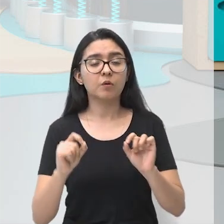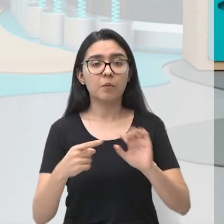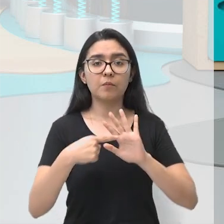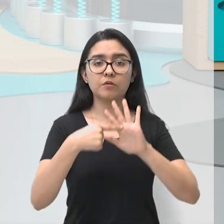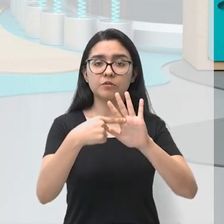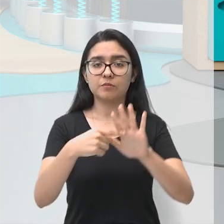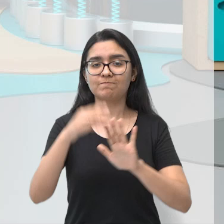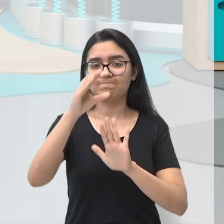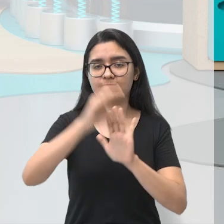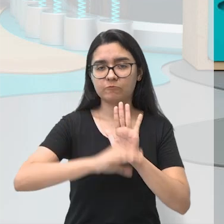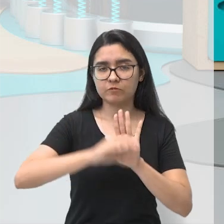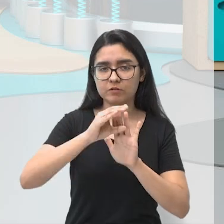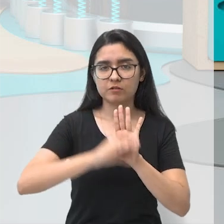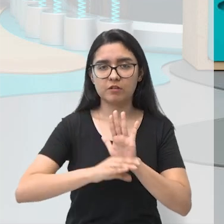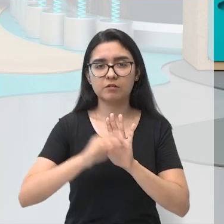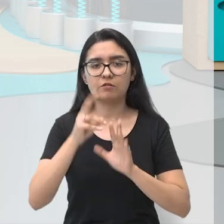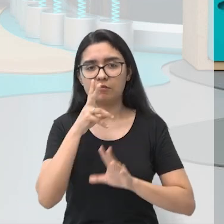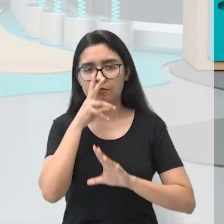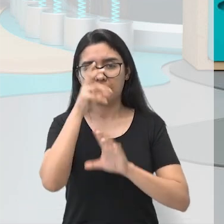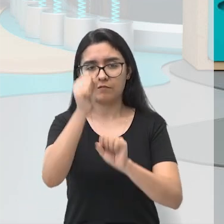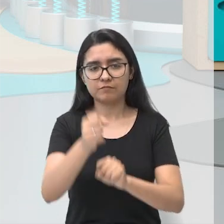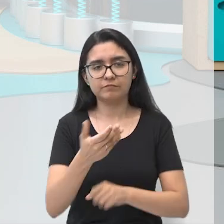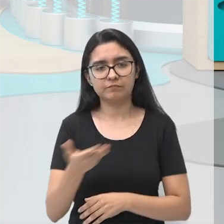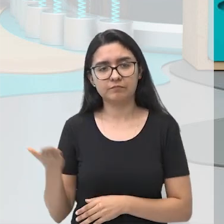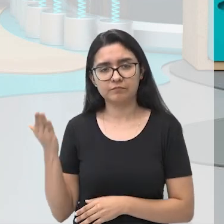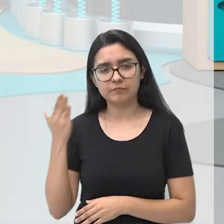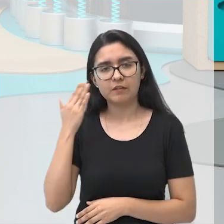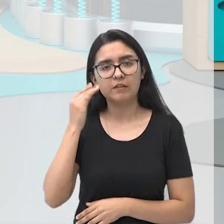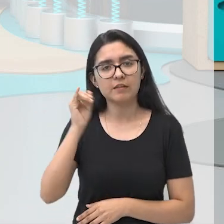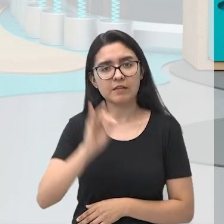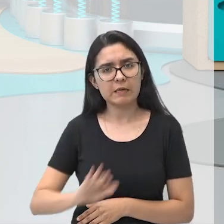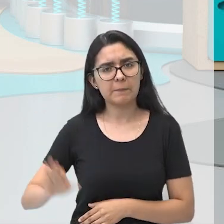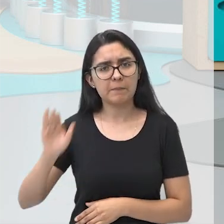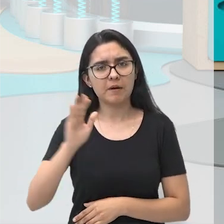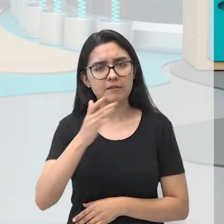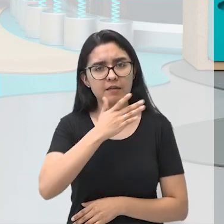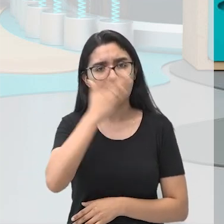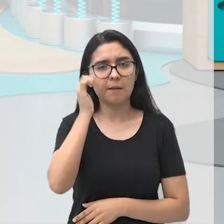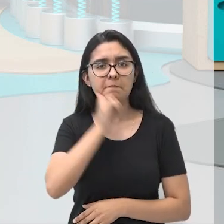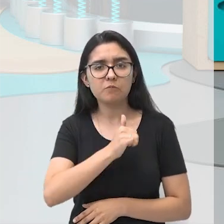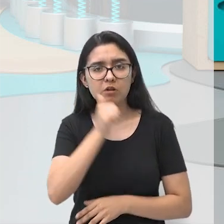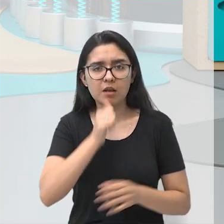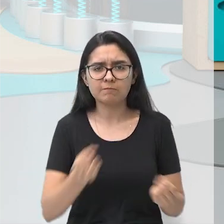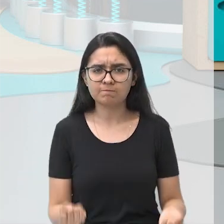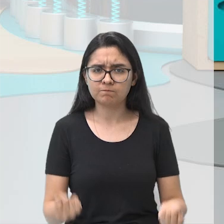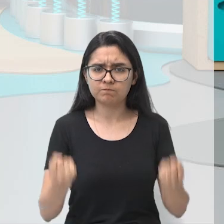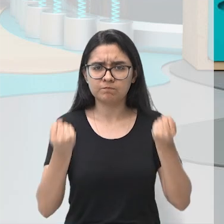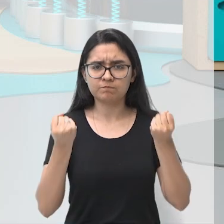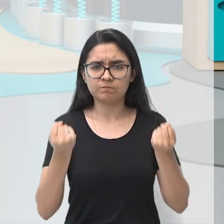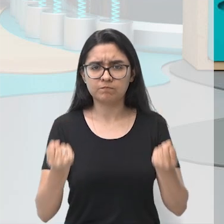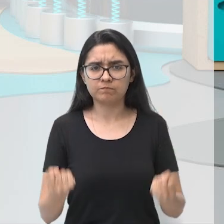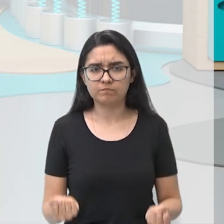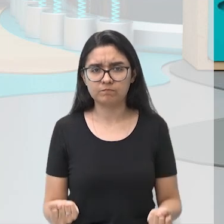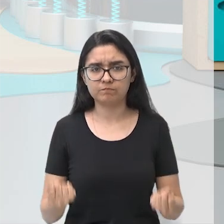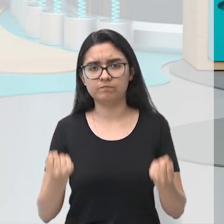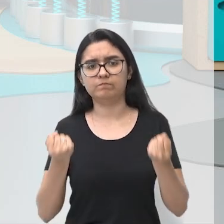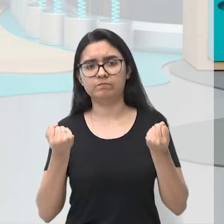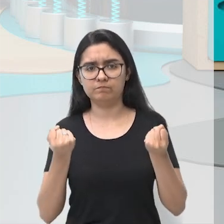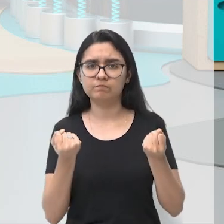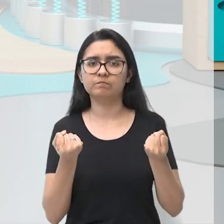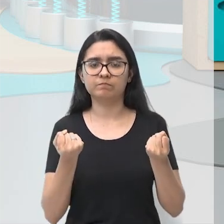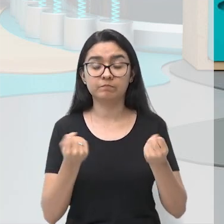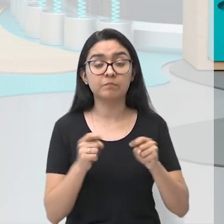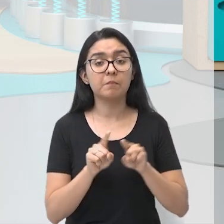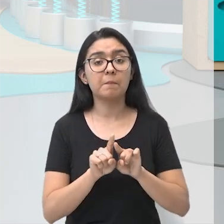força. Vocês veem na imagem a moça levantando ali um peso bem pesado, parece uma atividade